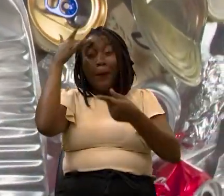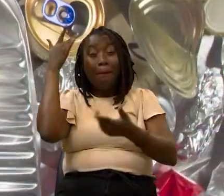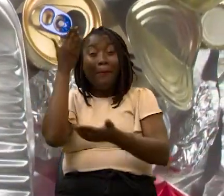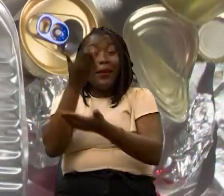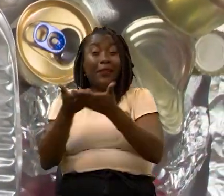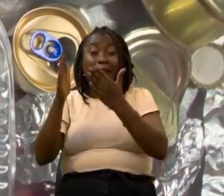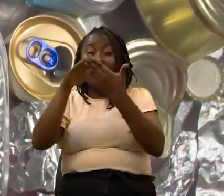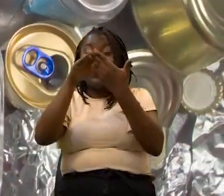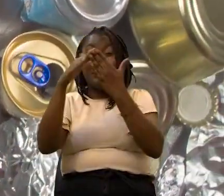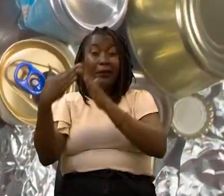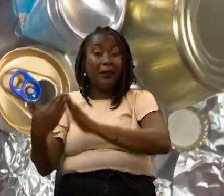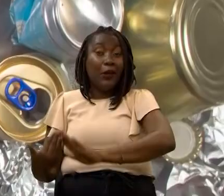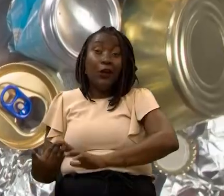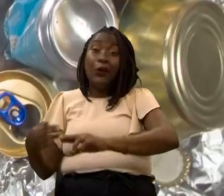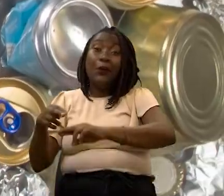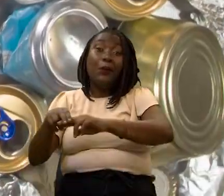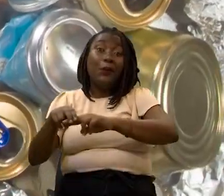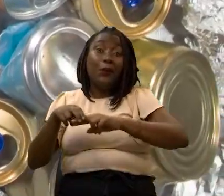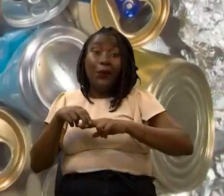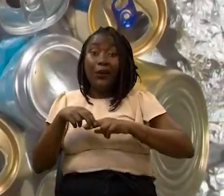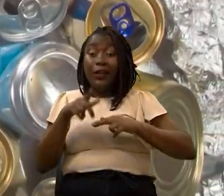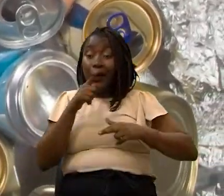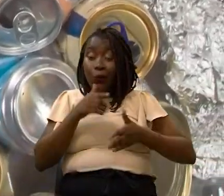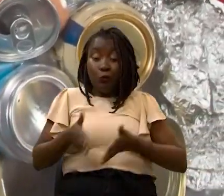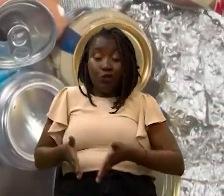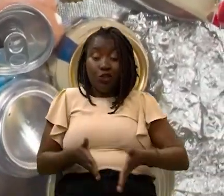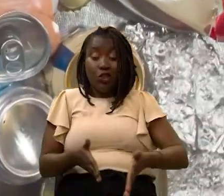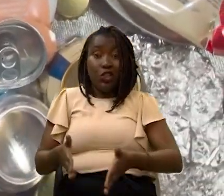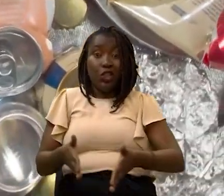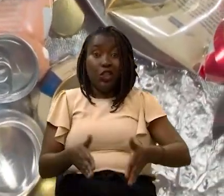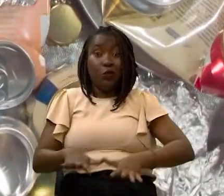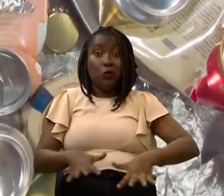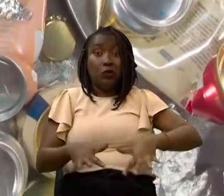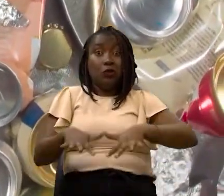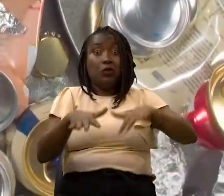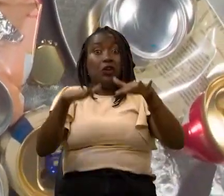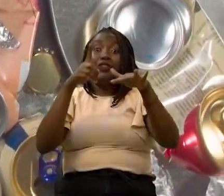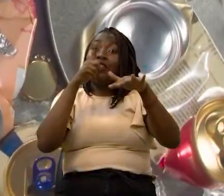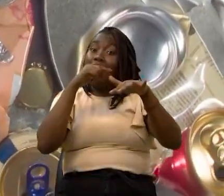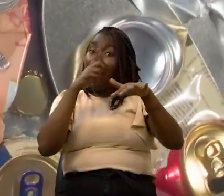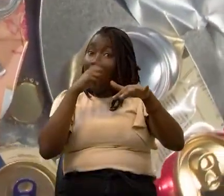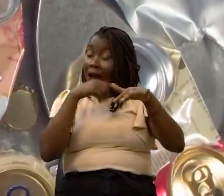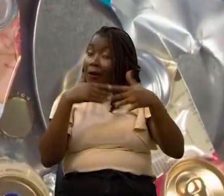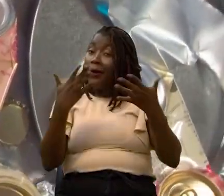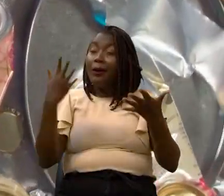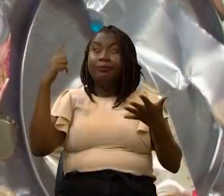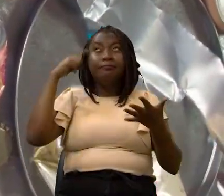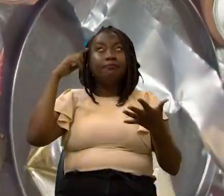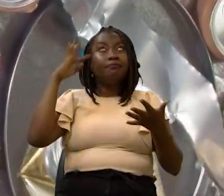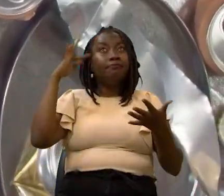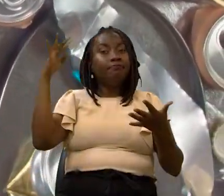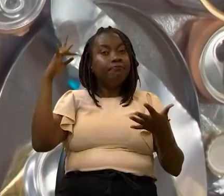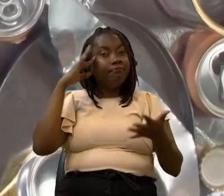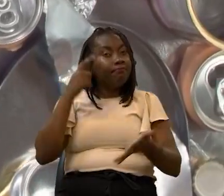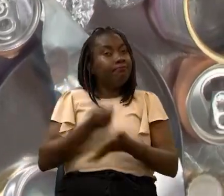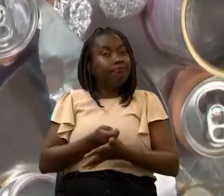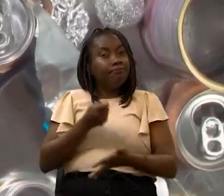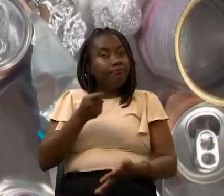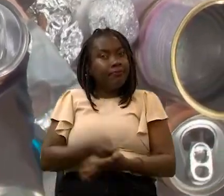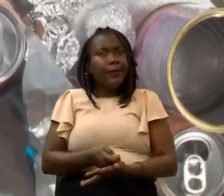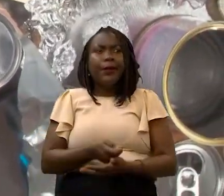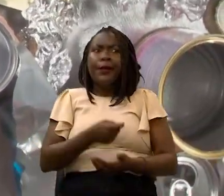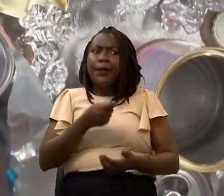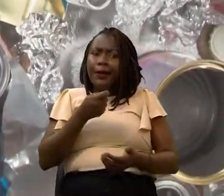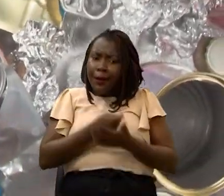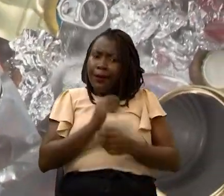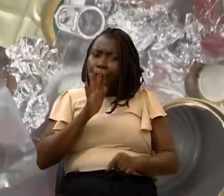pessoas perdendo residências, porque os rios enchem de água. Então, nós temos que pensar, olha,